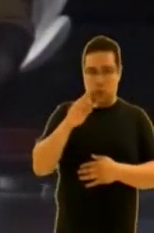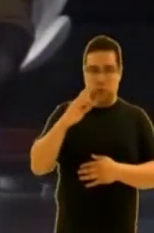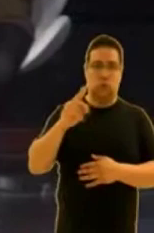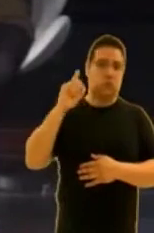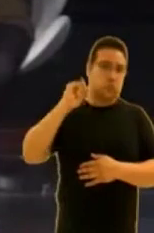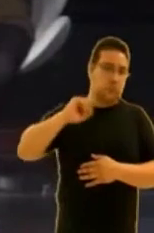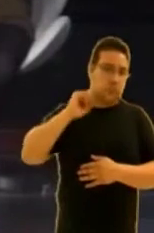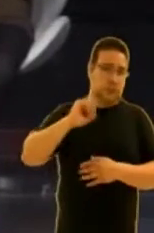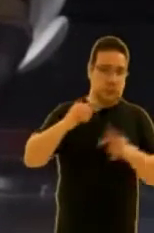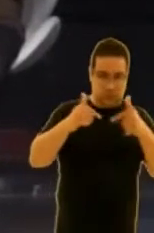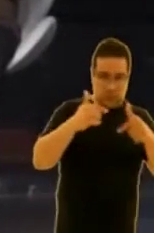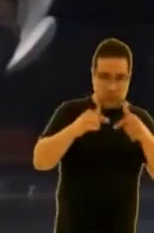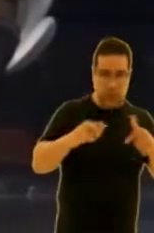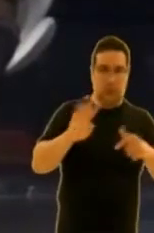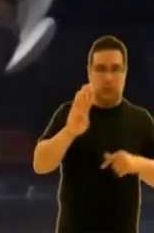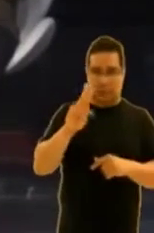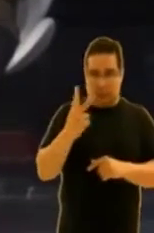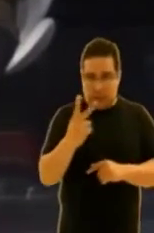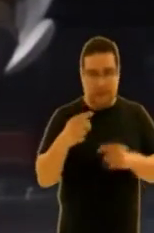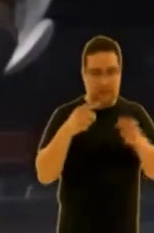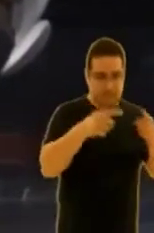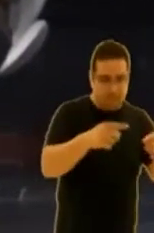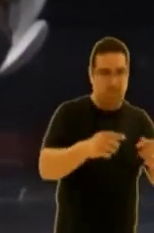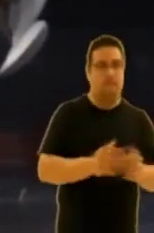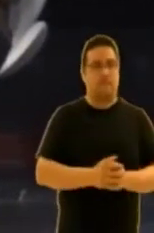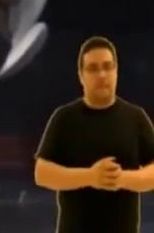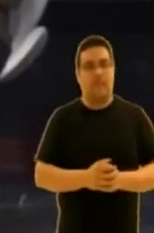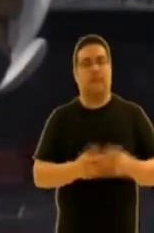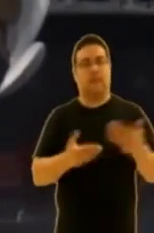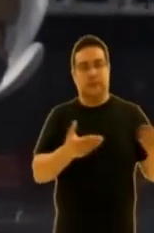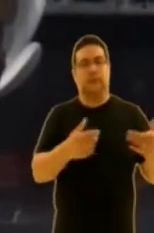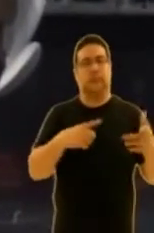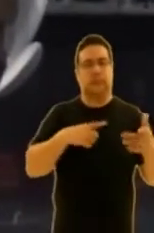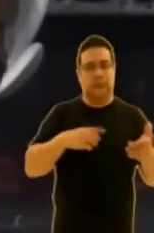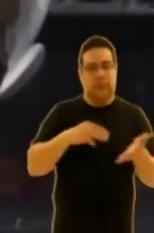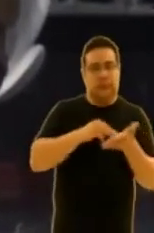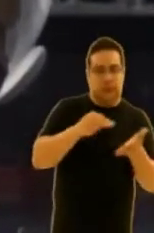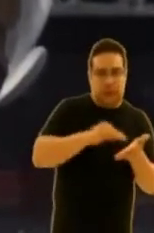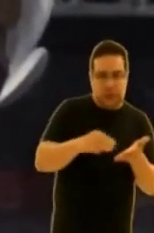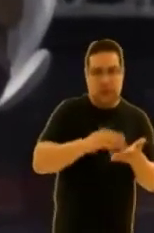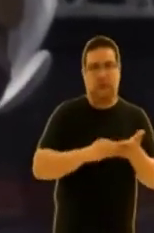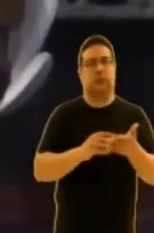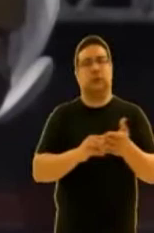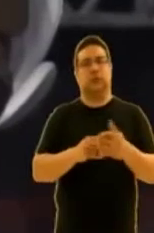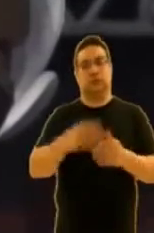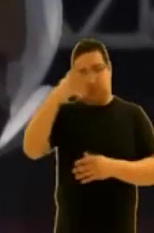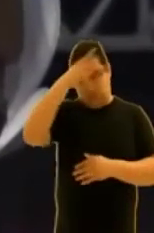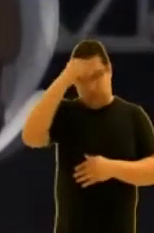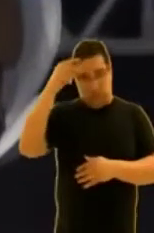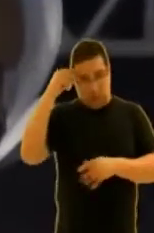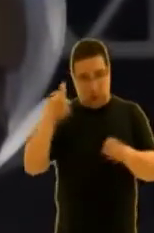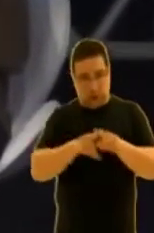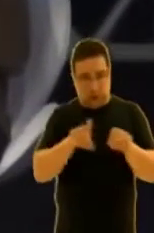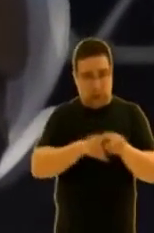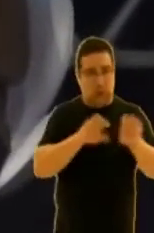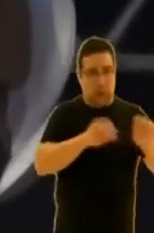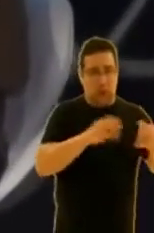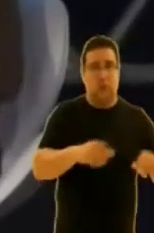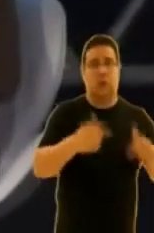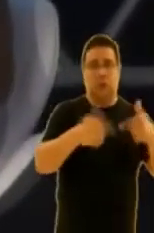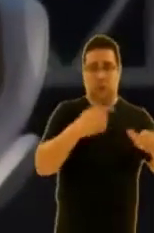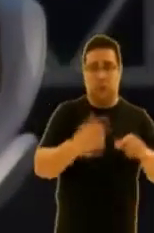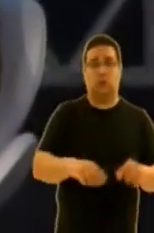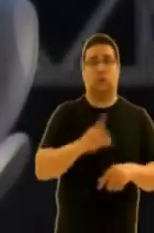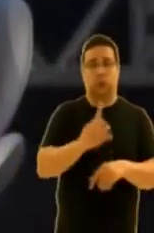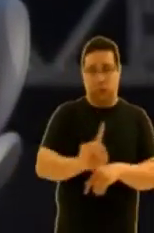de Planejamento e Gestão Administrativa e Financeira da Secretaria Municipal de Educação, tendo ocupado os cargos de